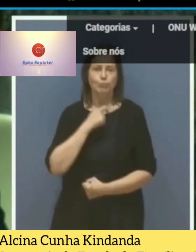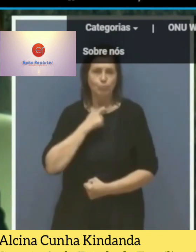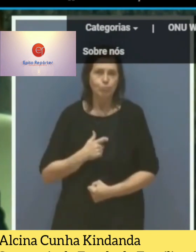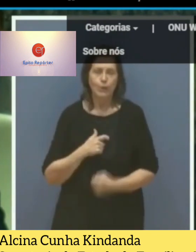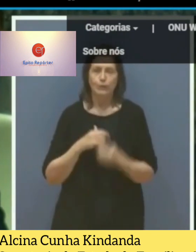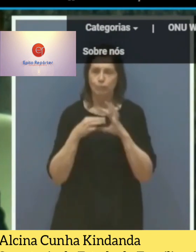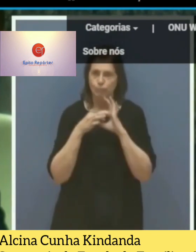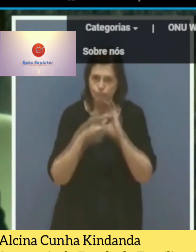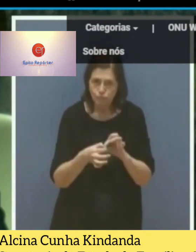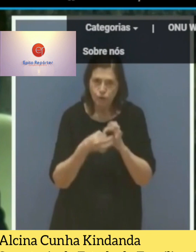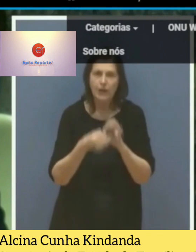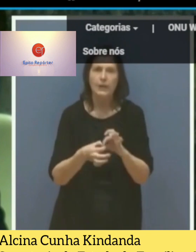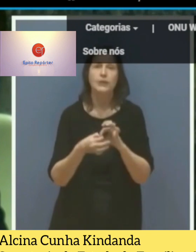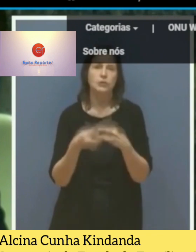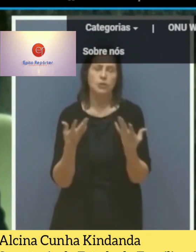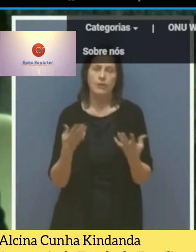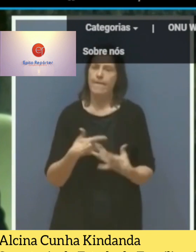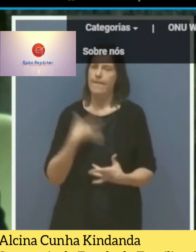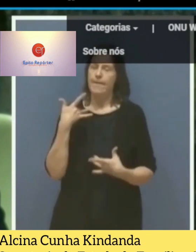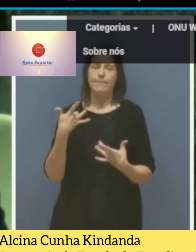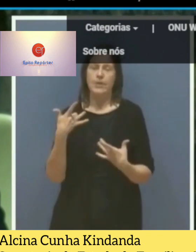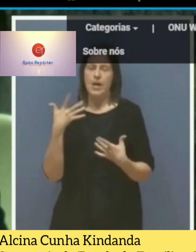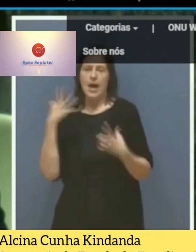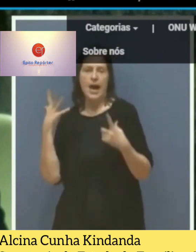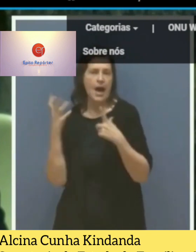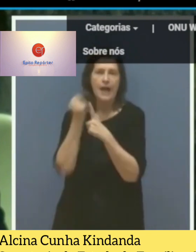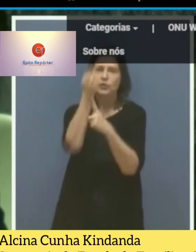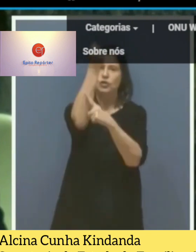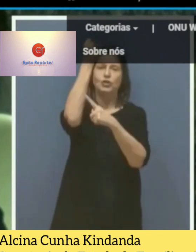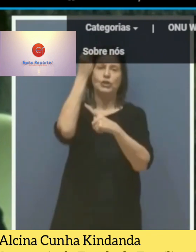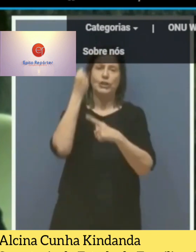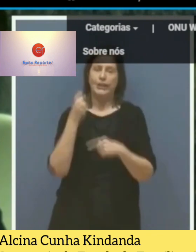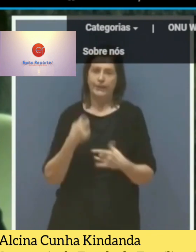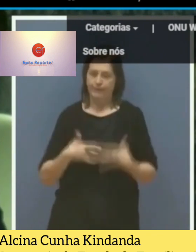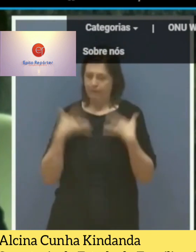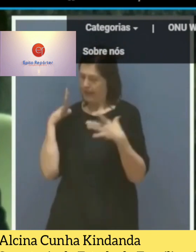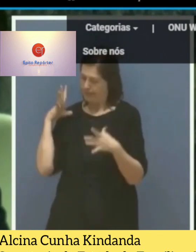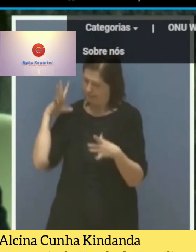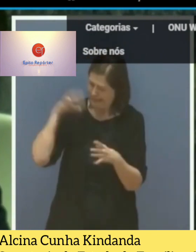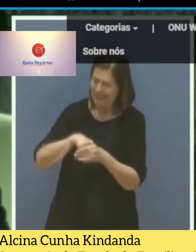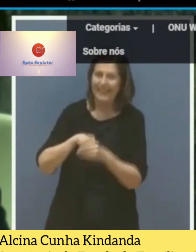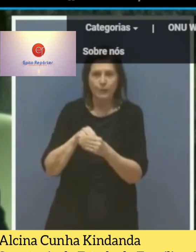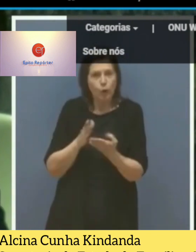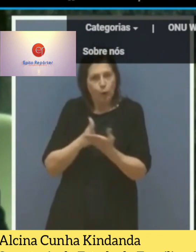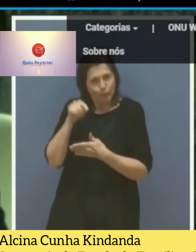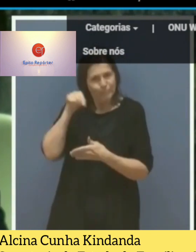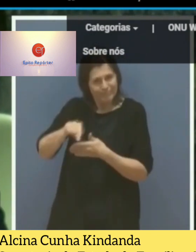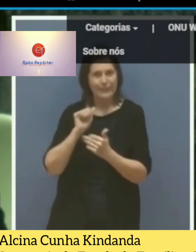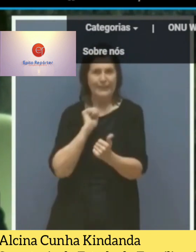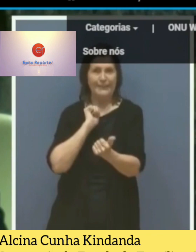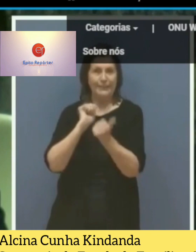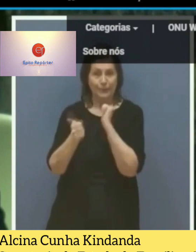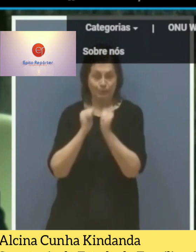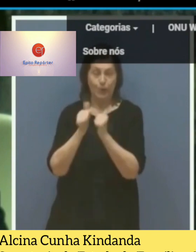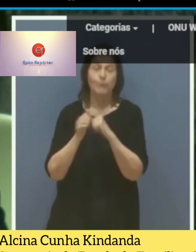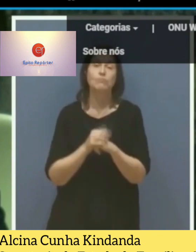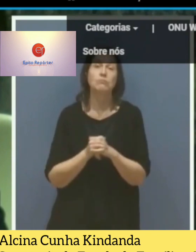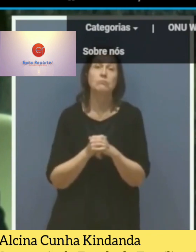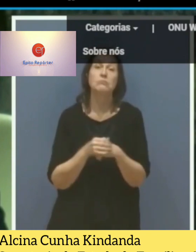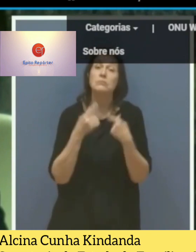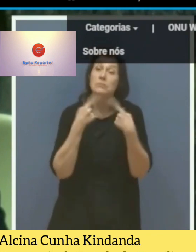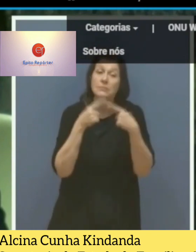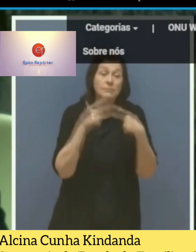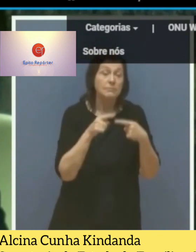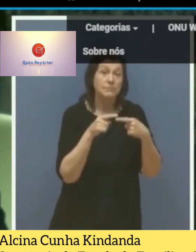inclusão social através desporto quando essa sensibilidade todas as infraestruturas oferecem em Angola